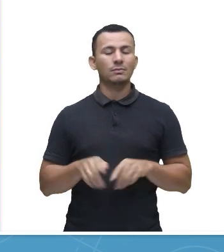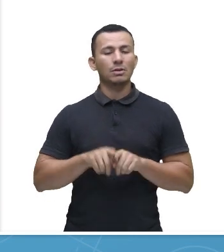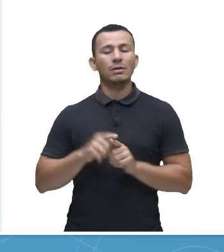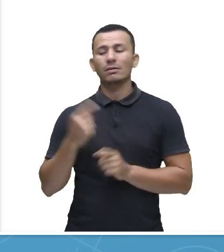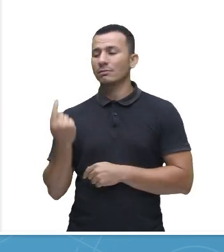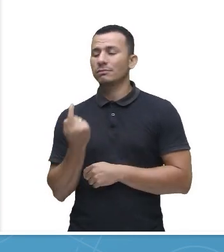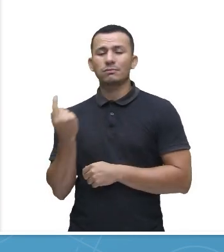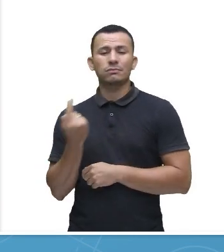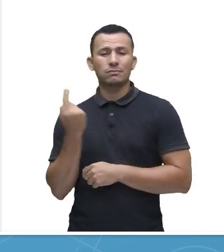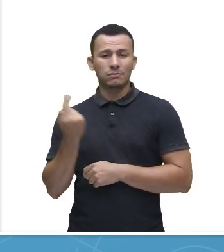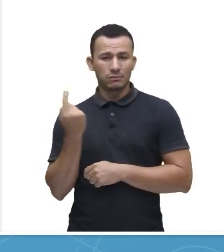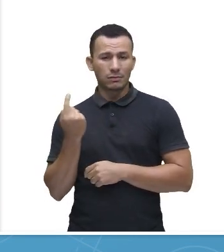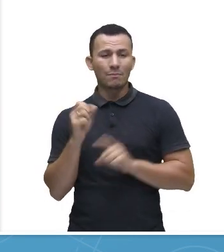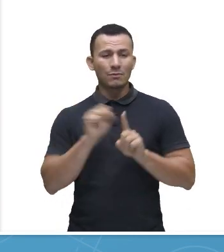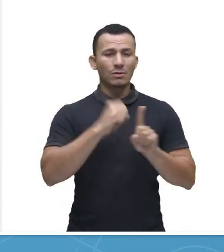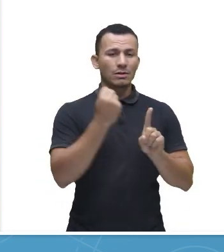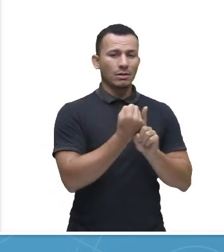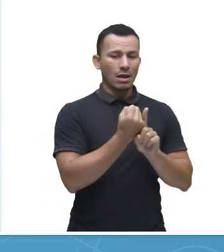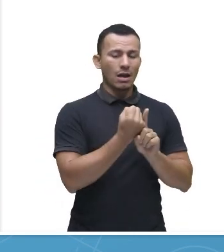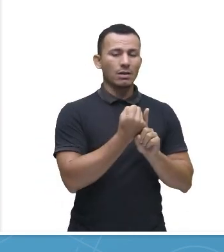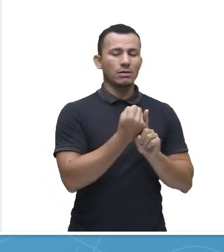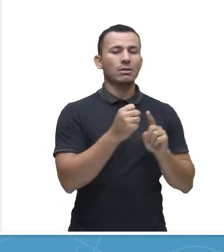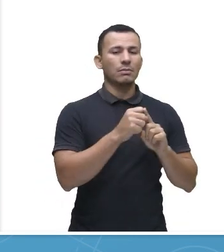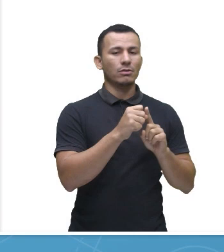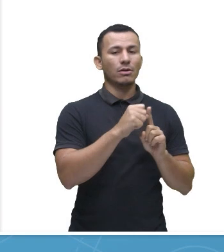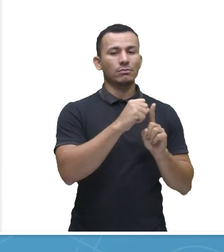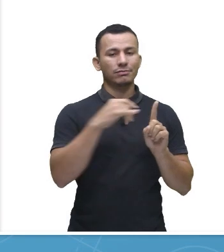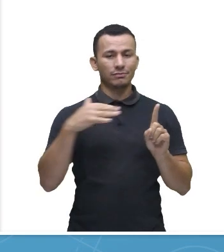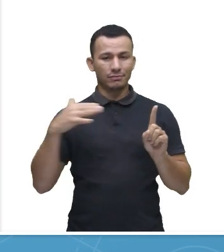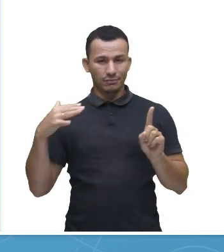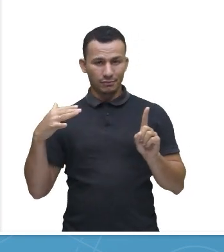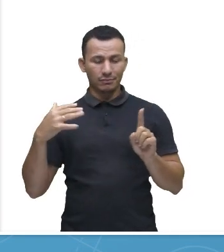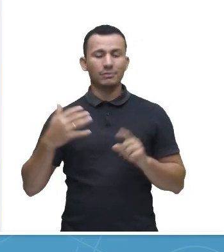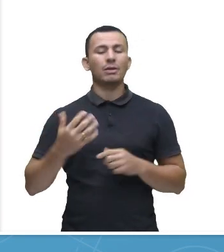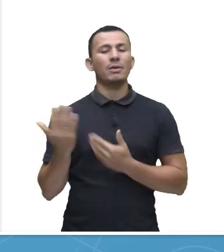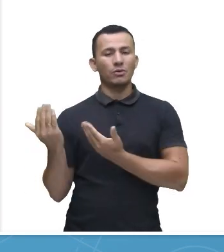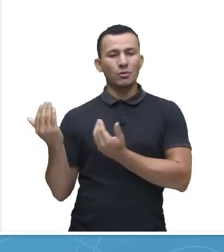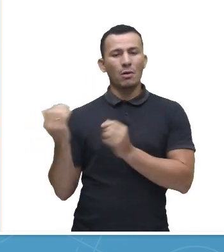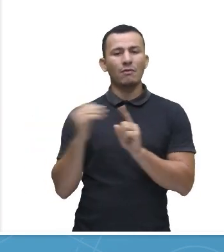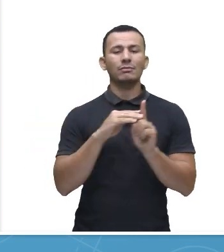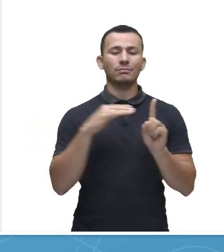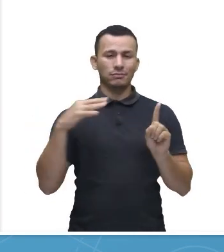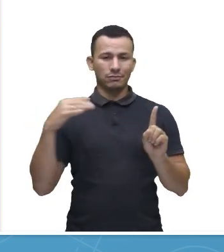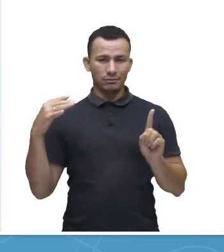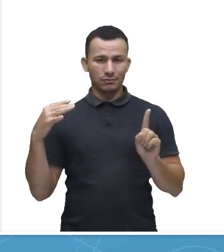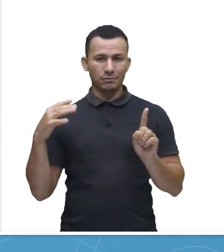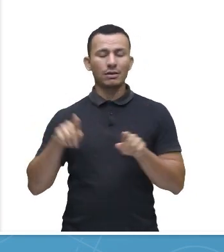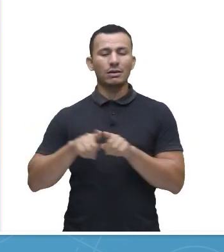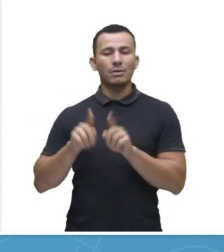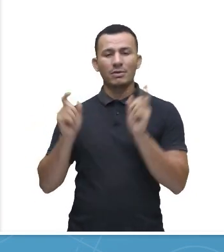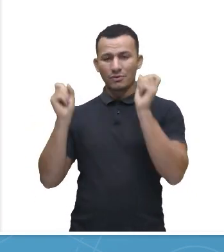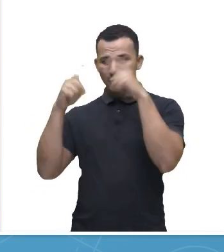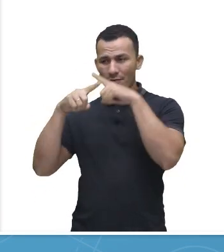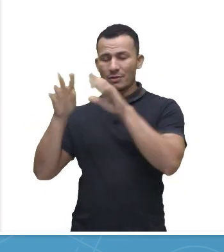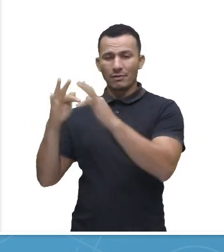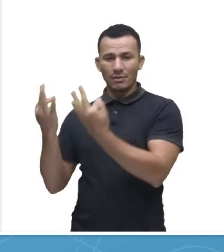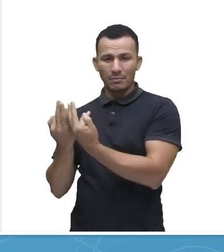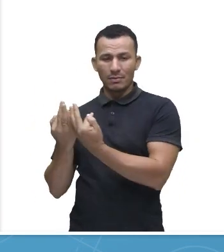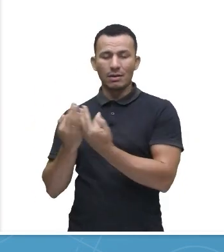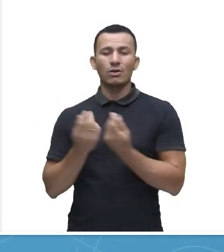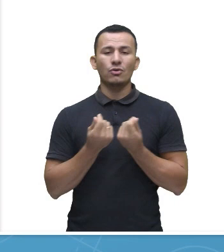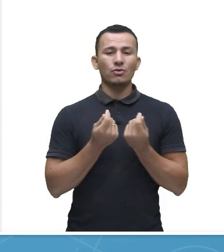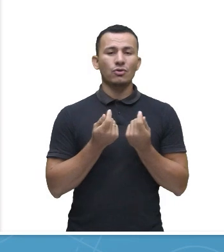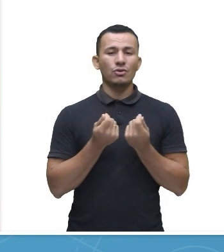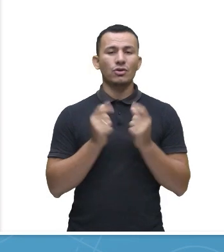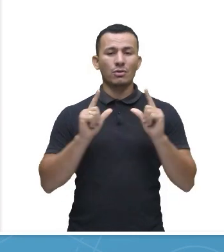solidão, afastamento de pessoas de outras faixas etárias, segregação familiar, dificuldade econômica, declínio